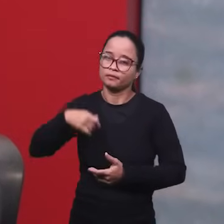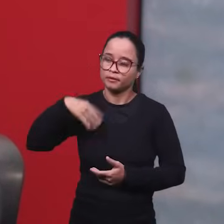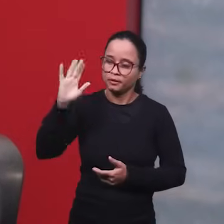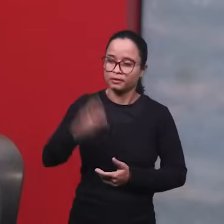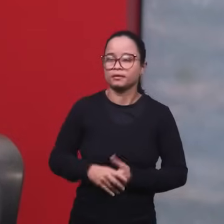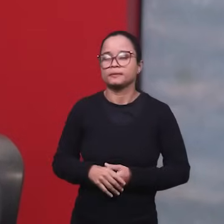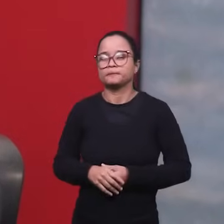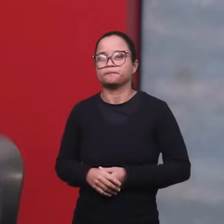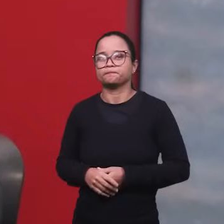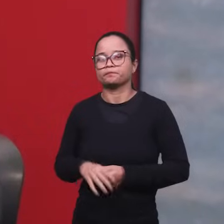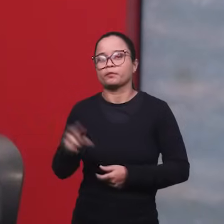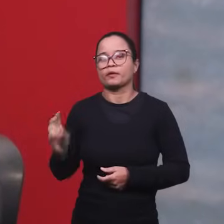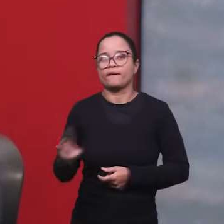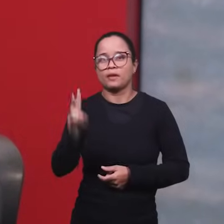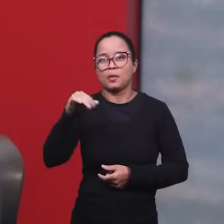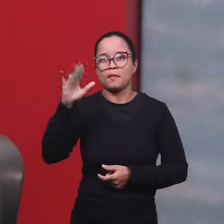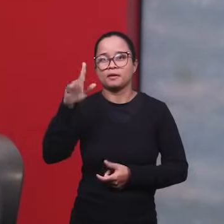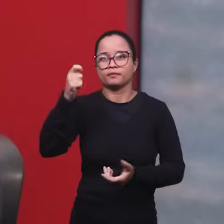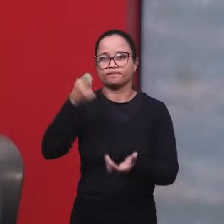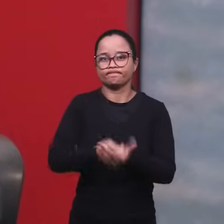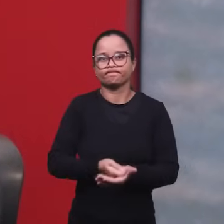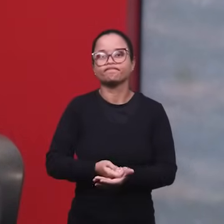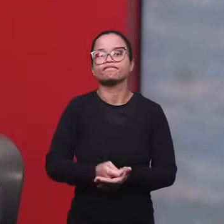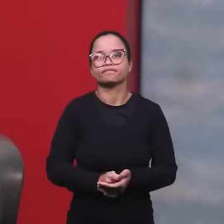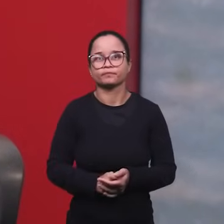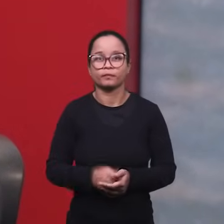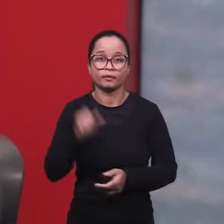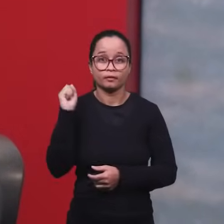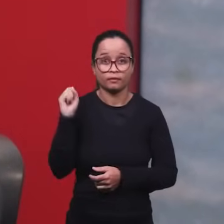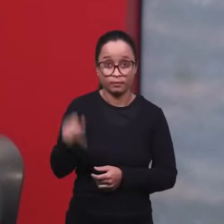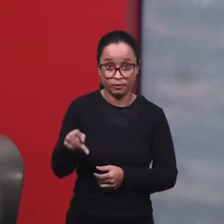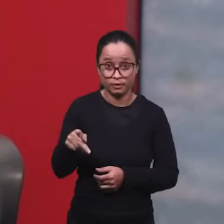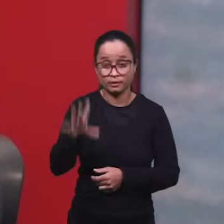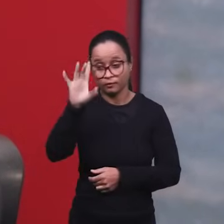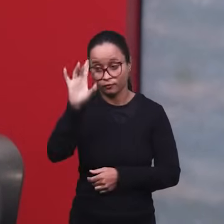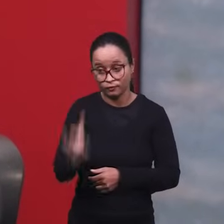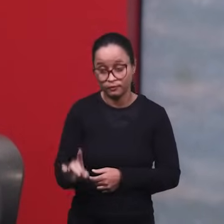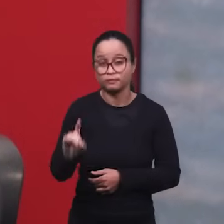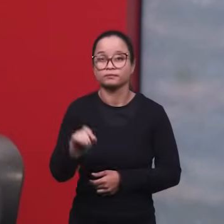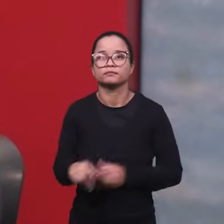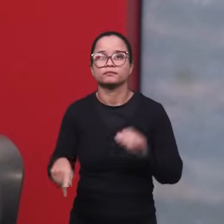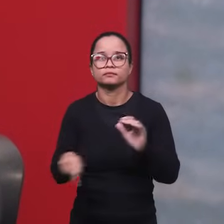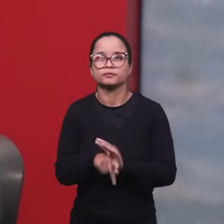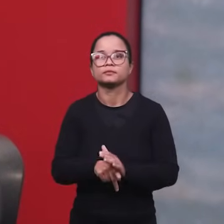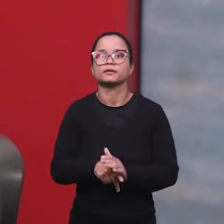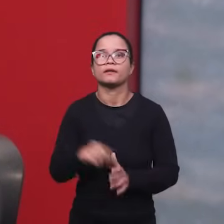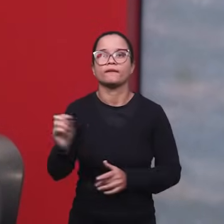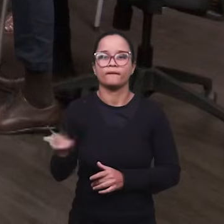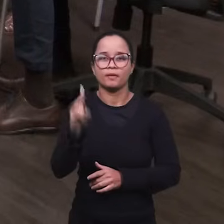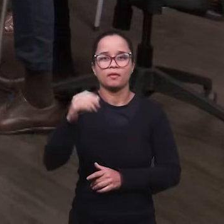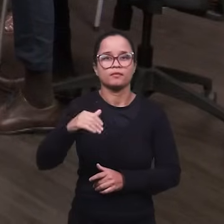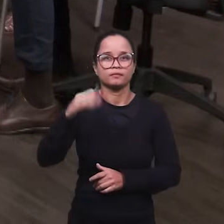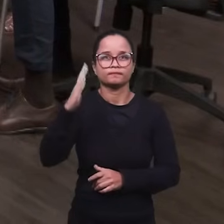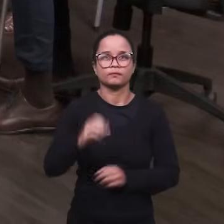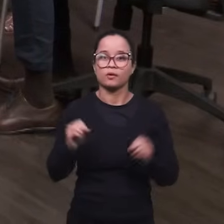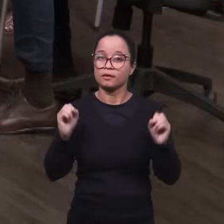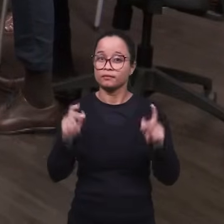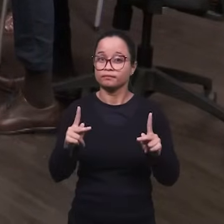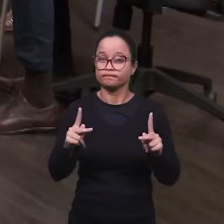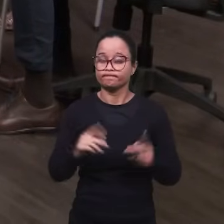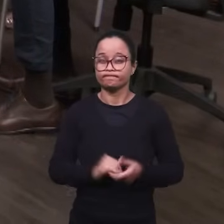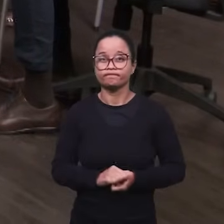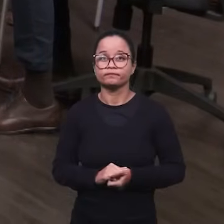de um valor maior para se aposentar maior ou ter algum direito previdenciário no valor maior.